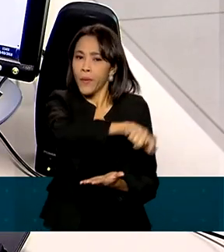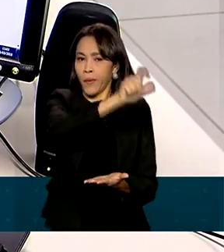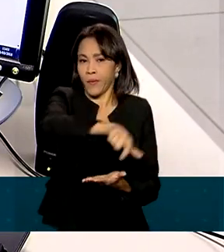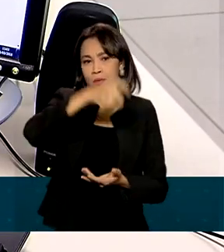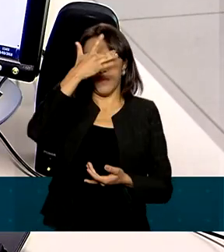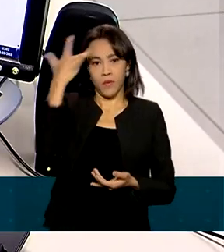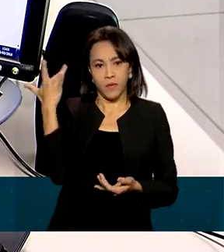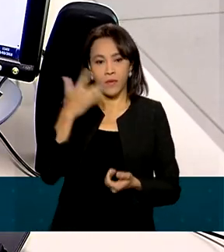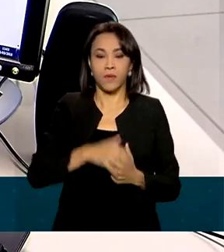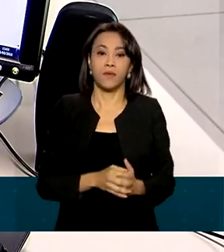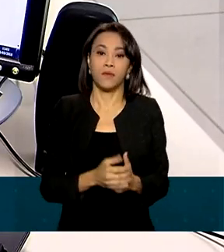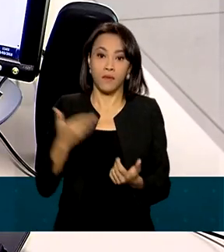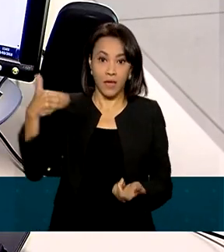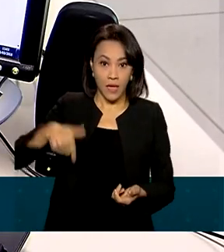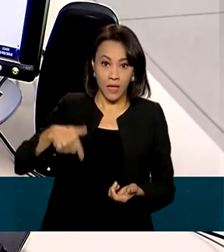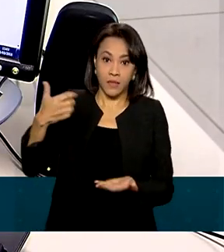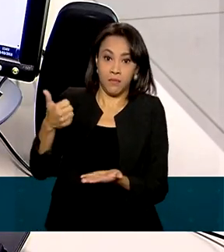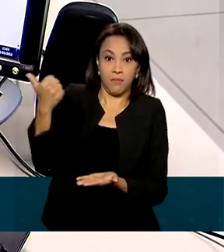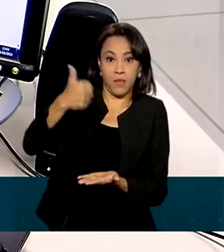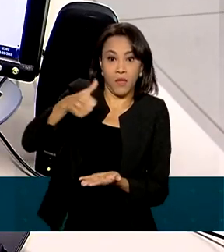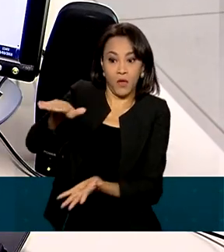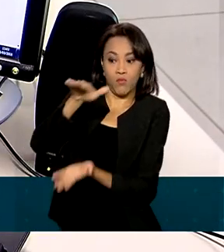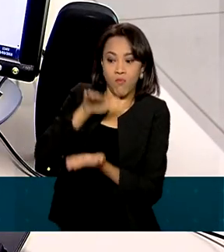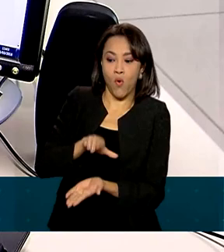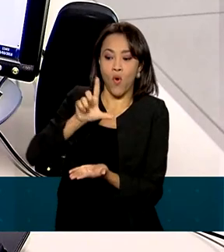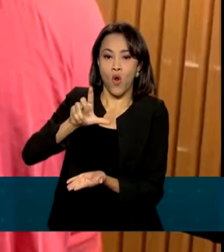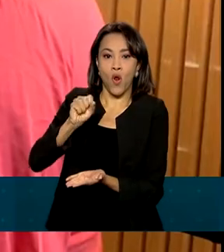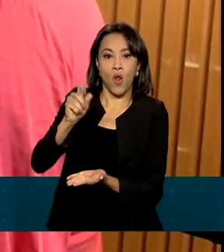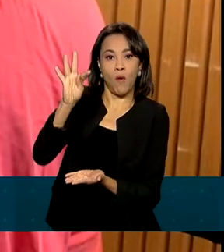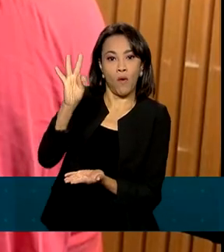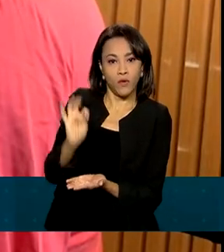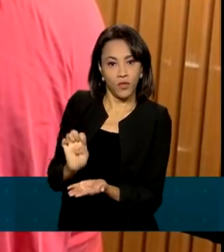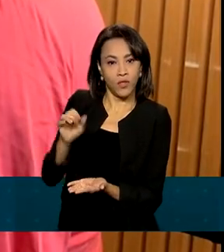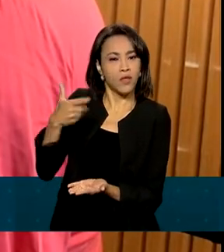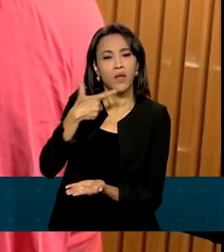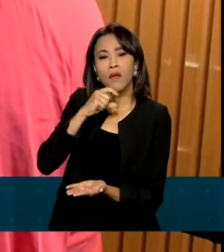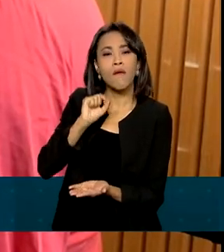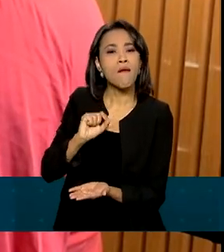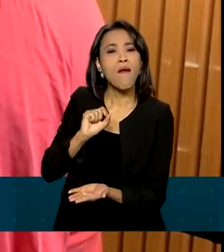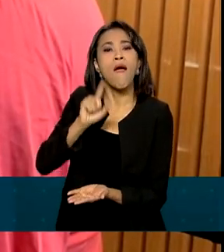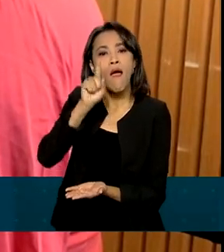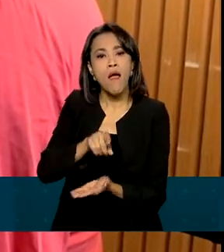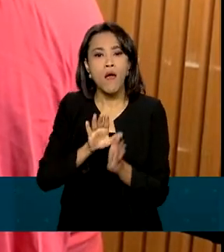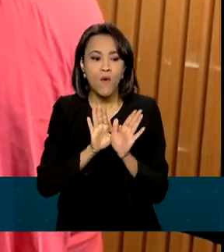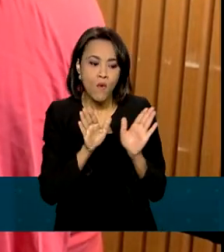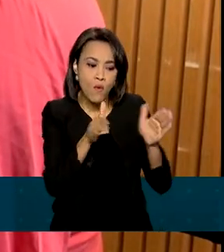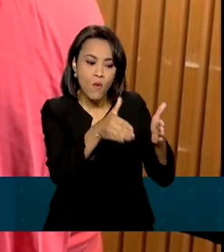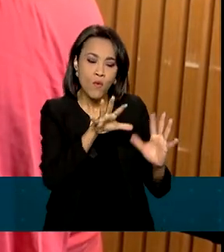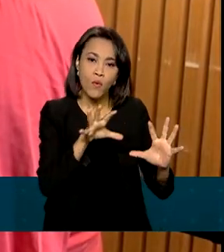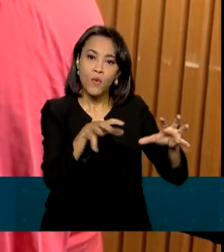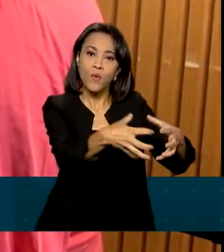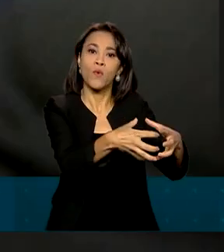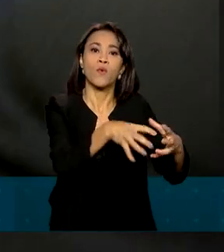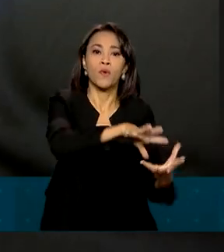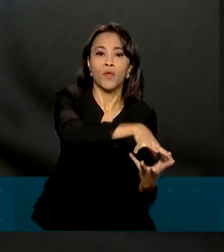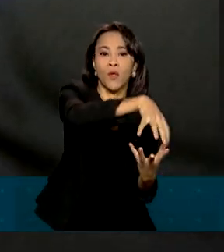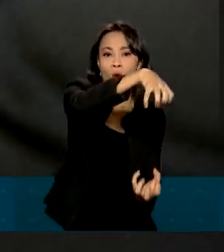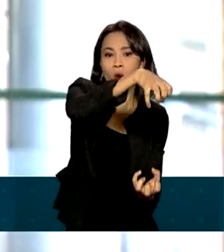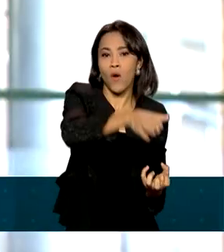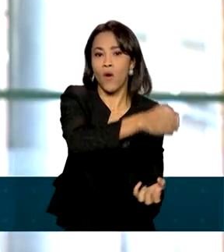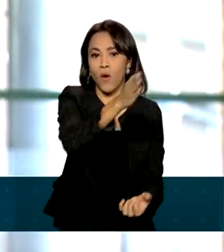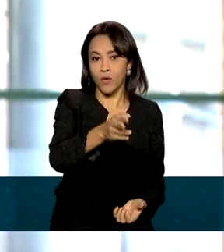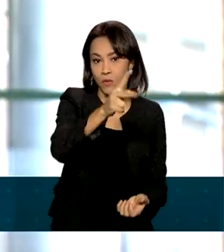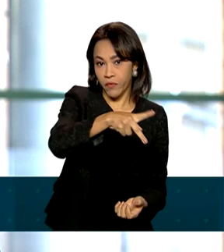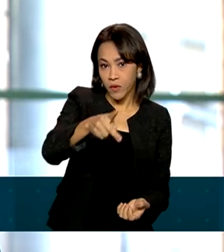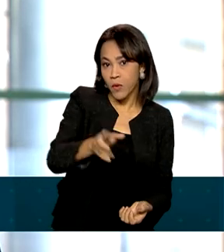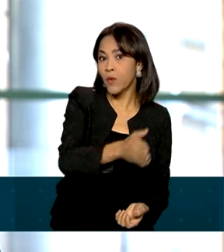contribuintes né esse primeiro lote né quem é contemplado por ele são os grupos prioritários né no caso idosos